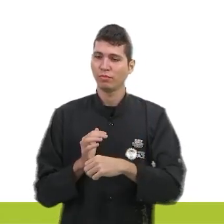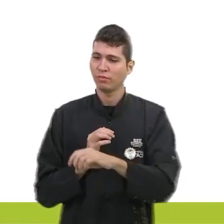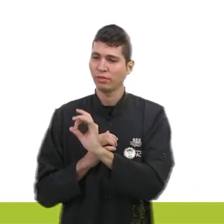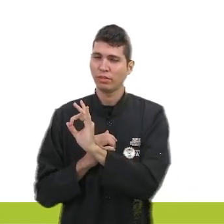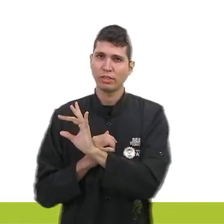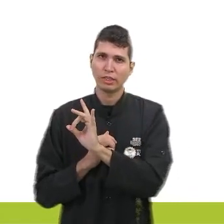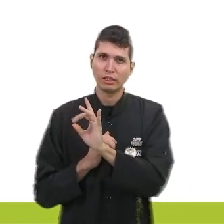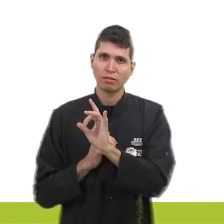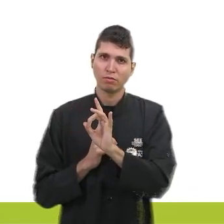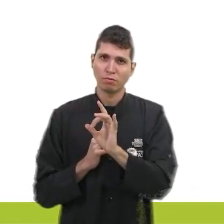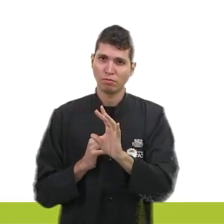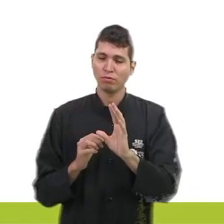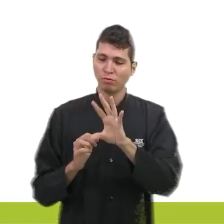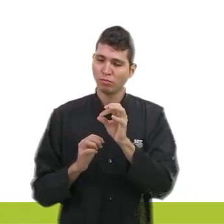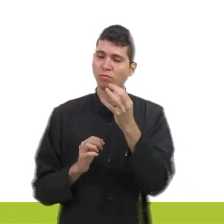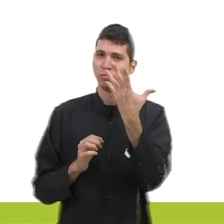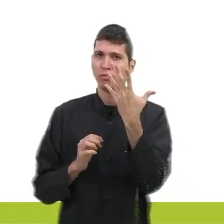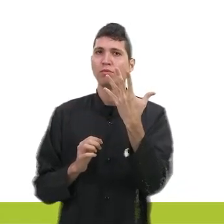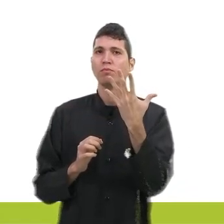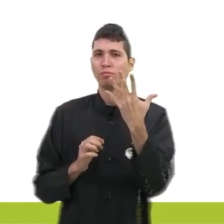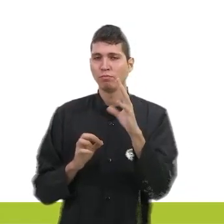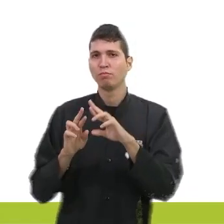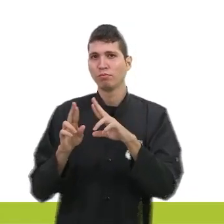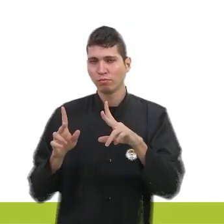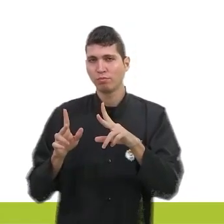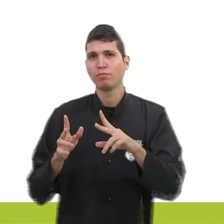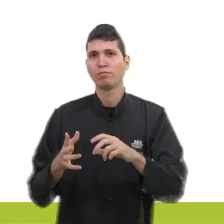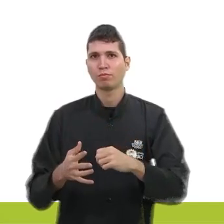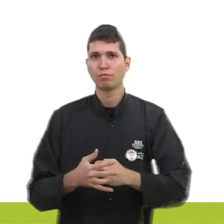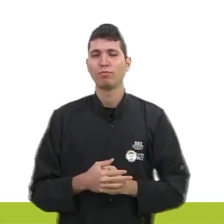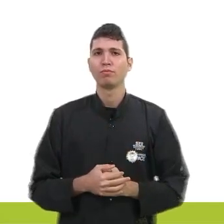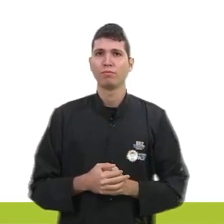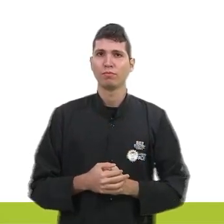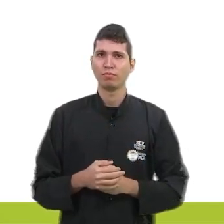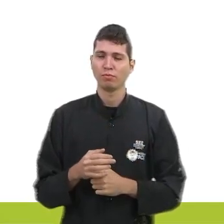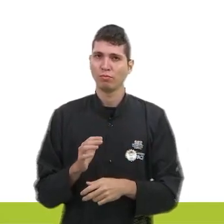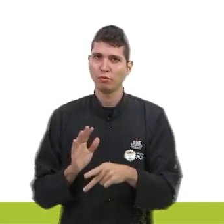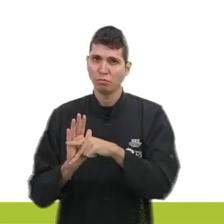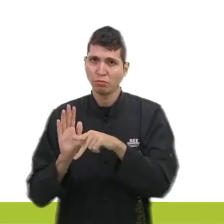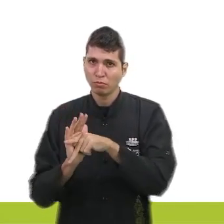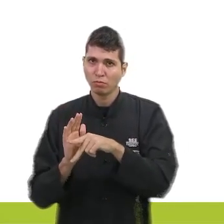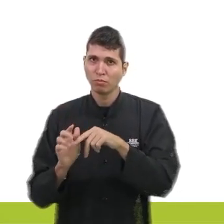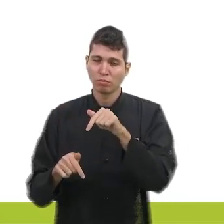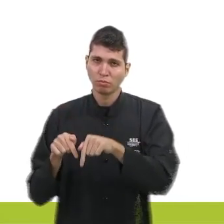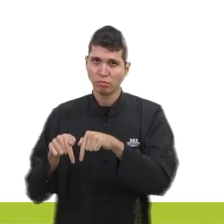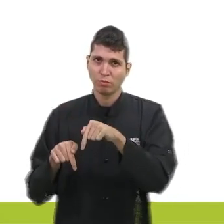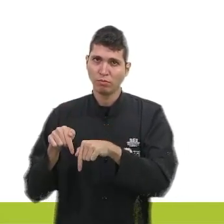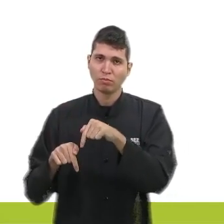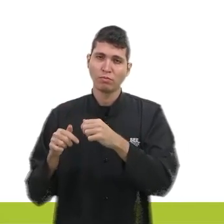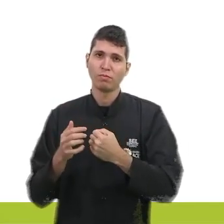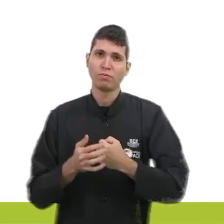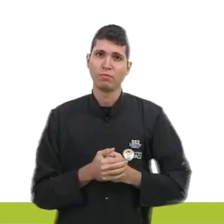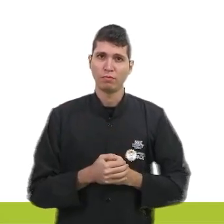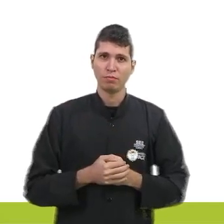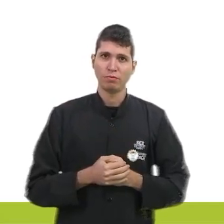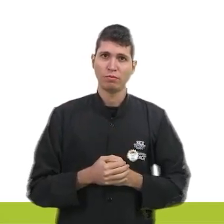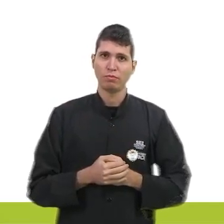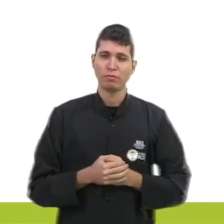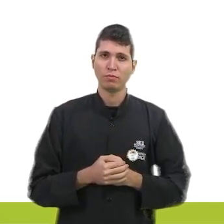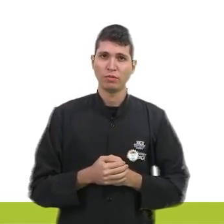Van Gogh foi um pintor holandês do final do século XIX e um dos maiores expoentes do